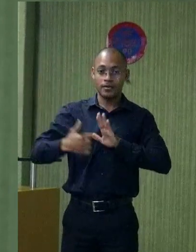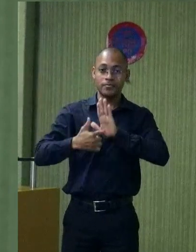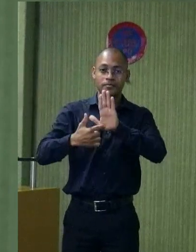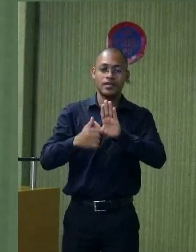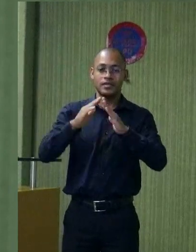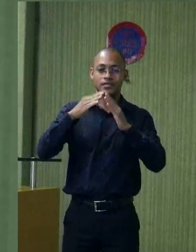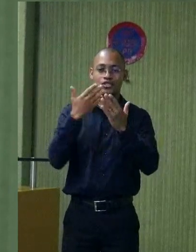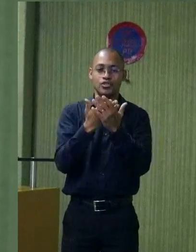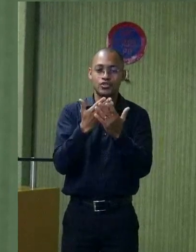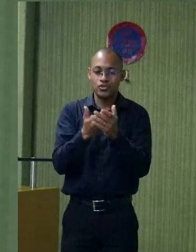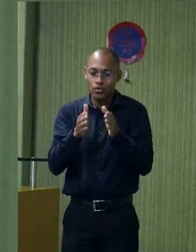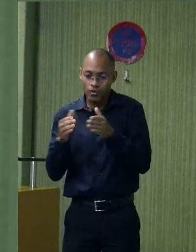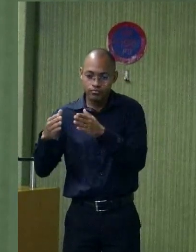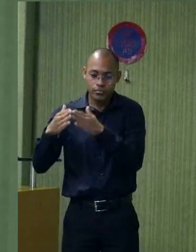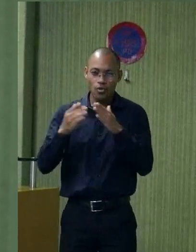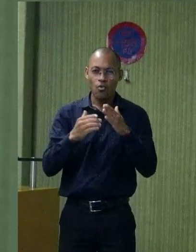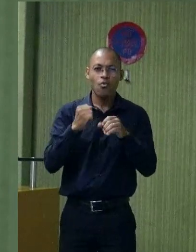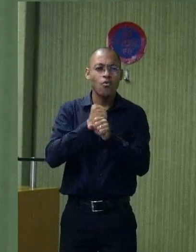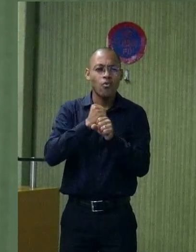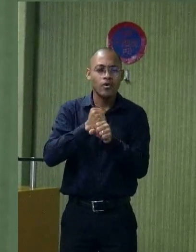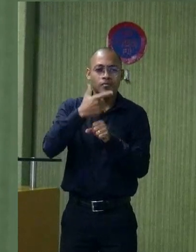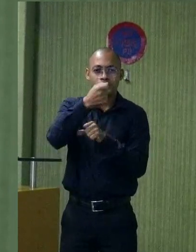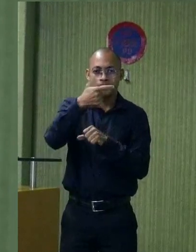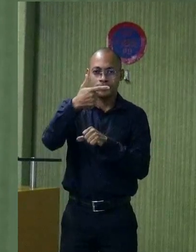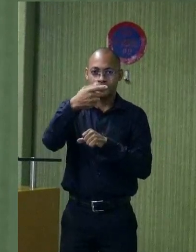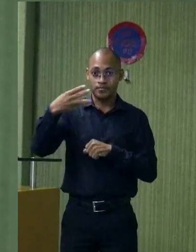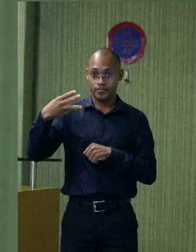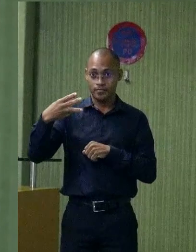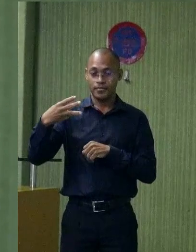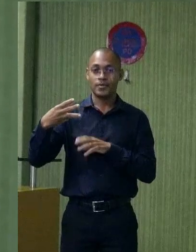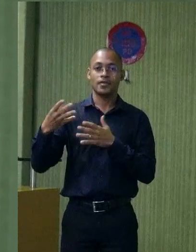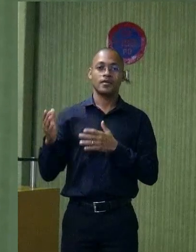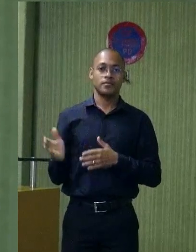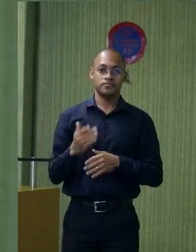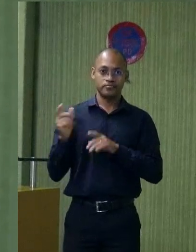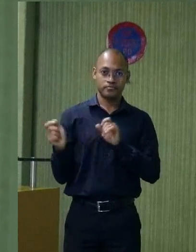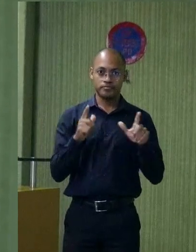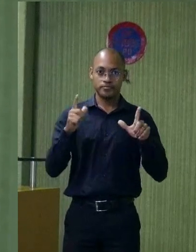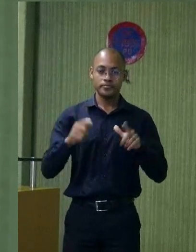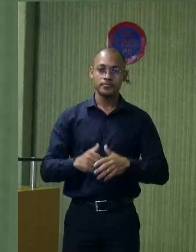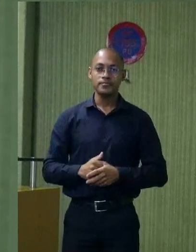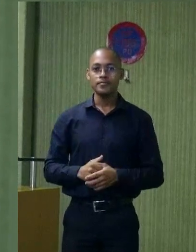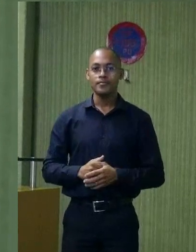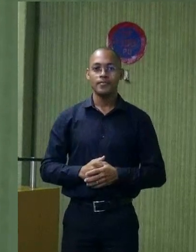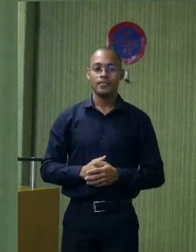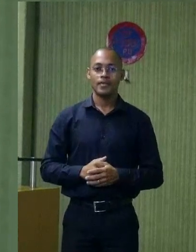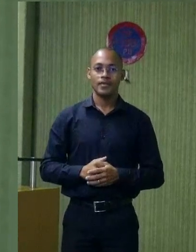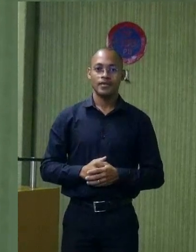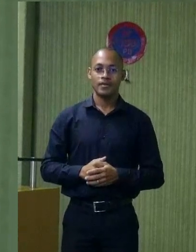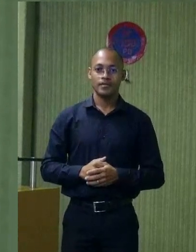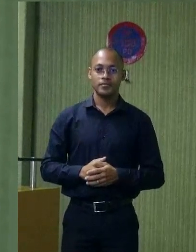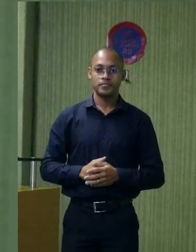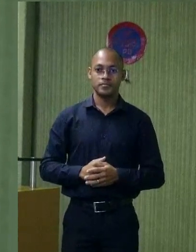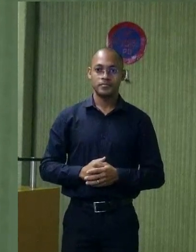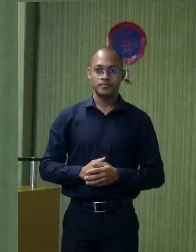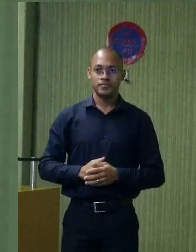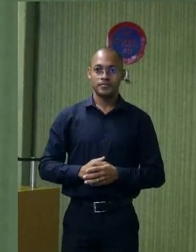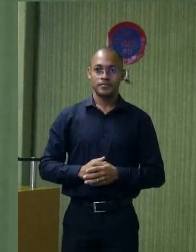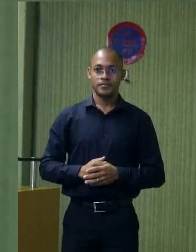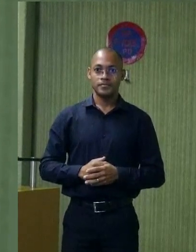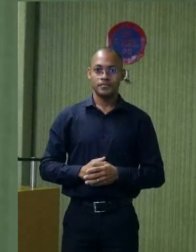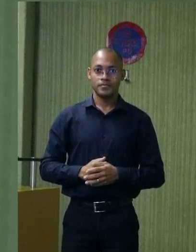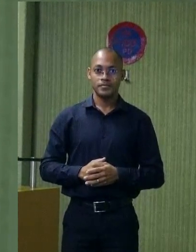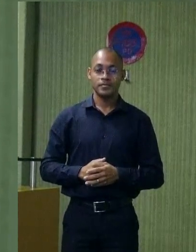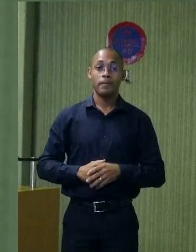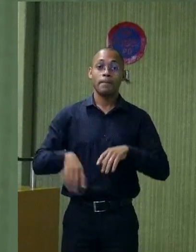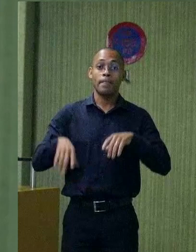escolas Ribeirinha de 2023 já pode passar Opa sou eu que passo calendário